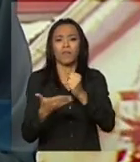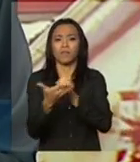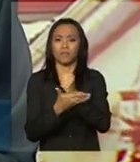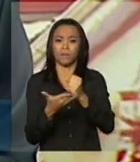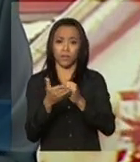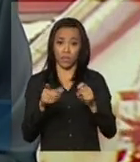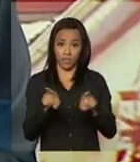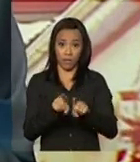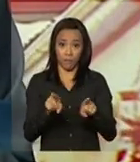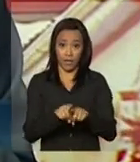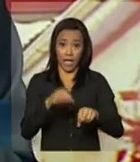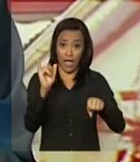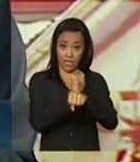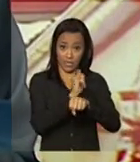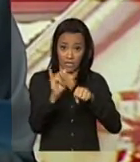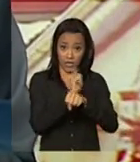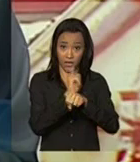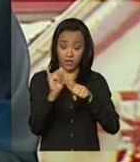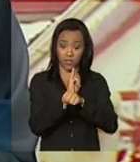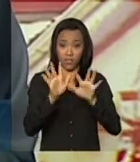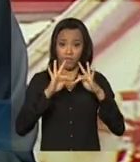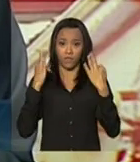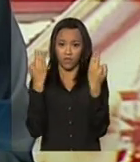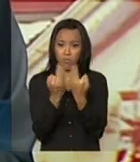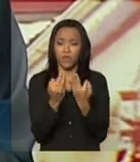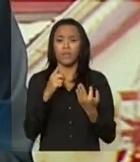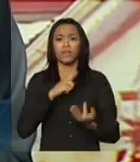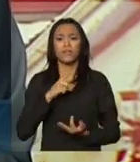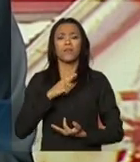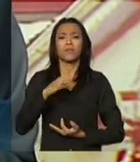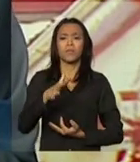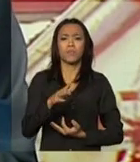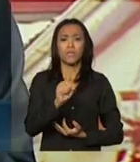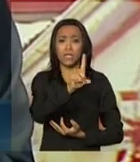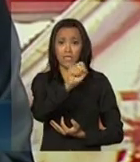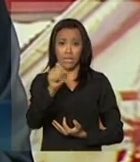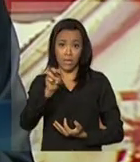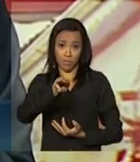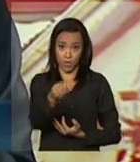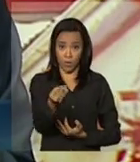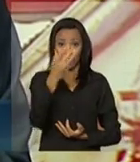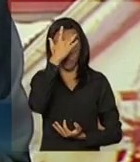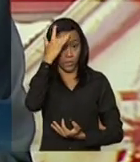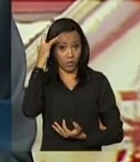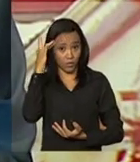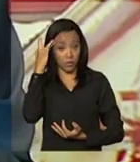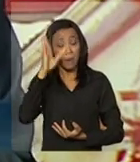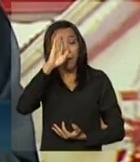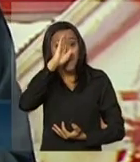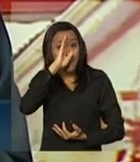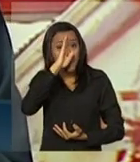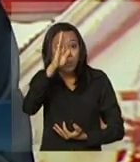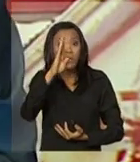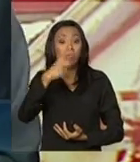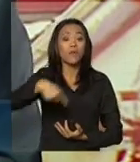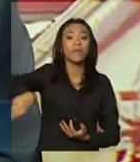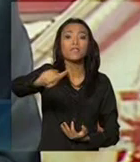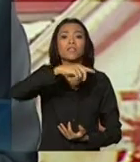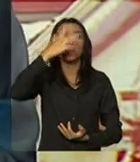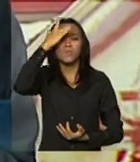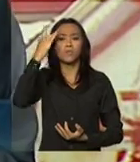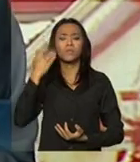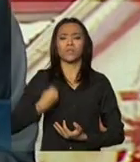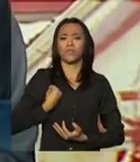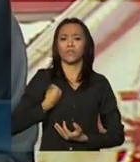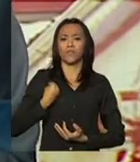A Estratégia de Saúde da Família no Brasil hoje cobre cerca de 100 milhões de pessoas, principalmente aqueles brasileiros localizados